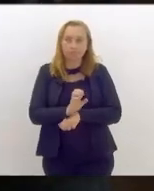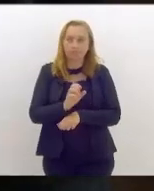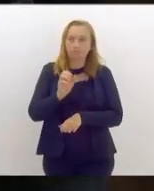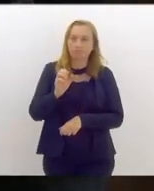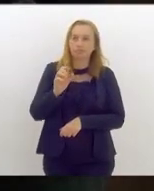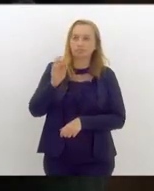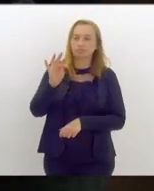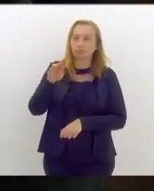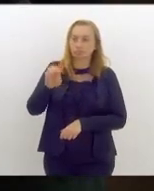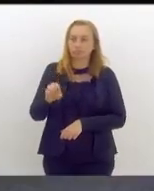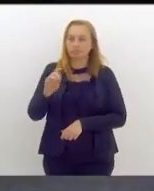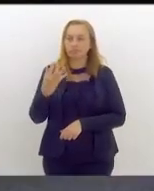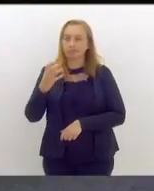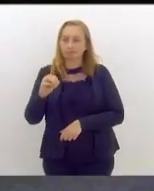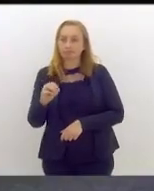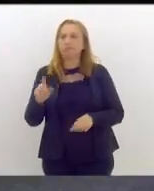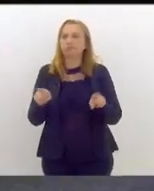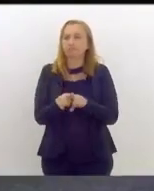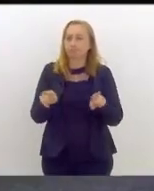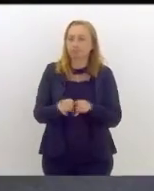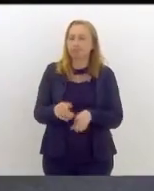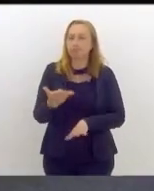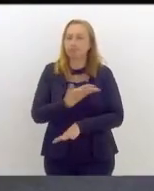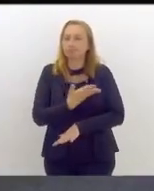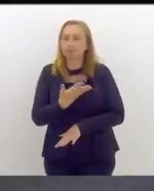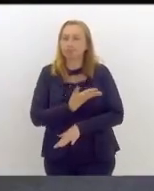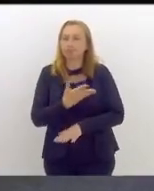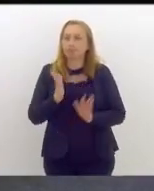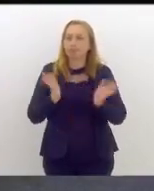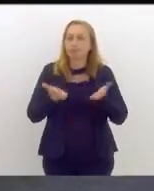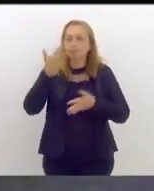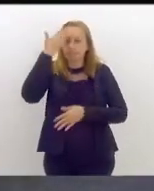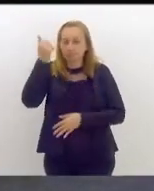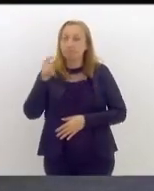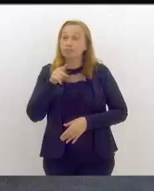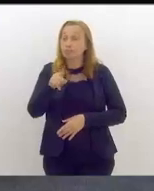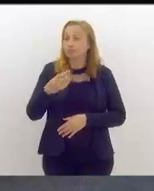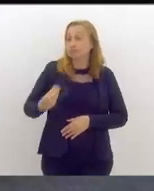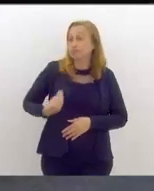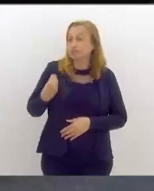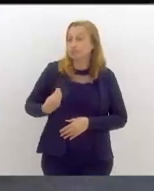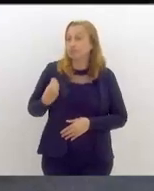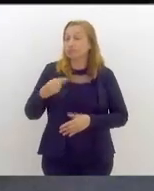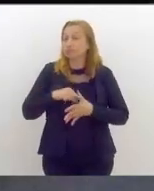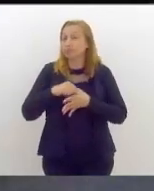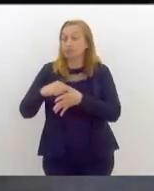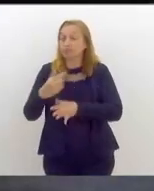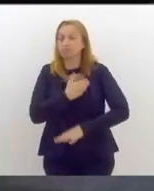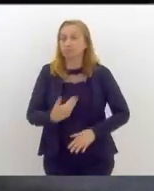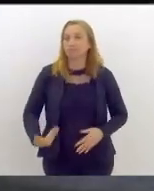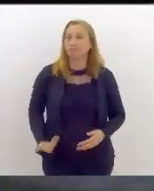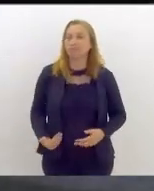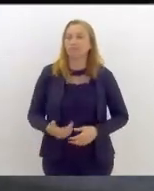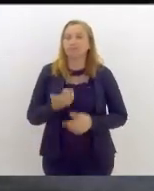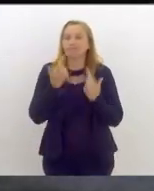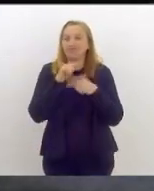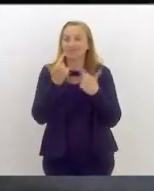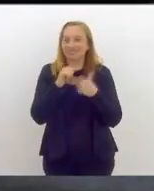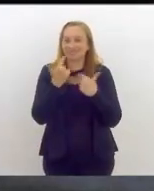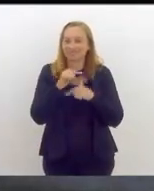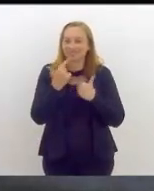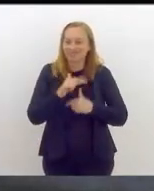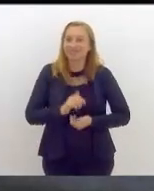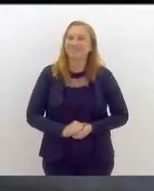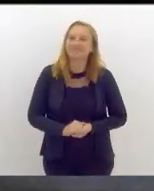Fred Pacheco também companheiro eu hoje sei o que que ele passou como líder presidente